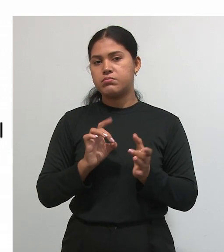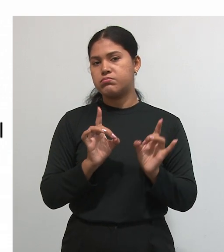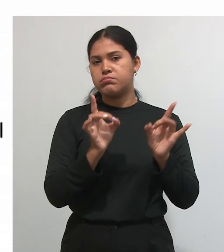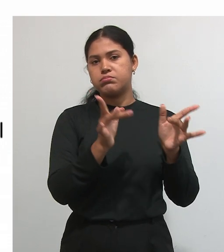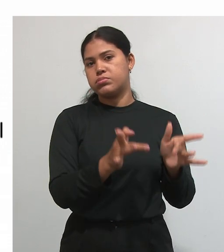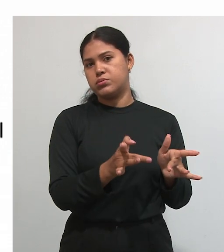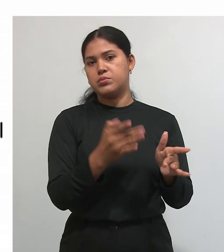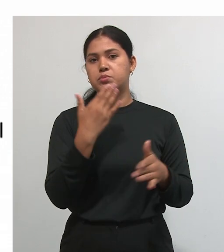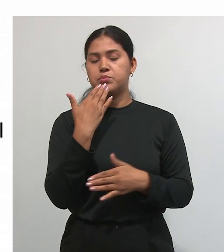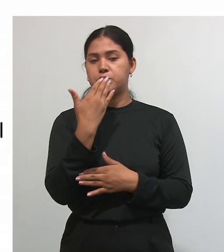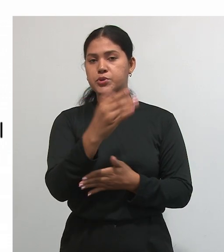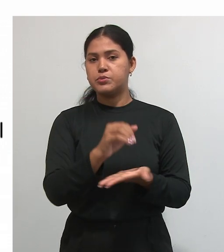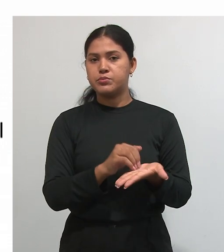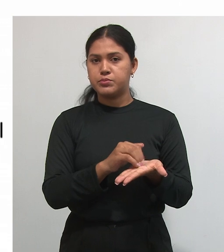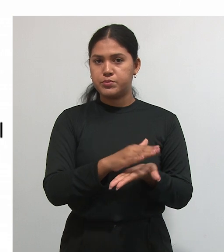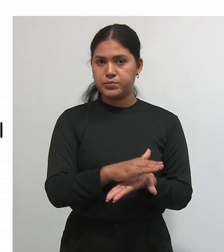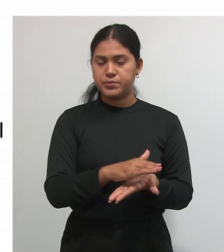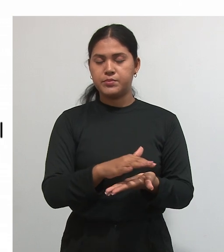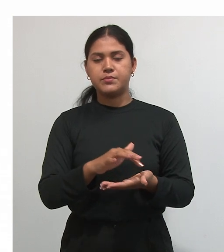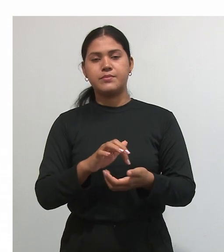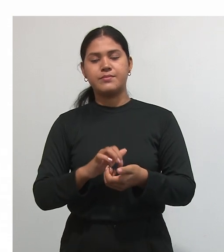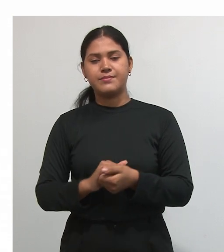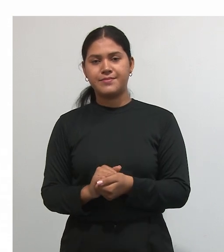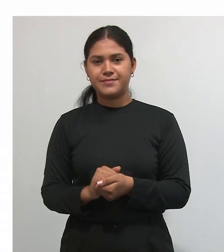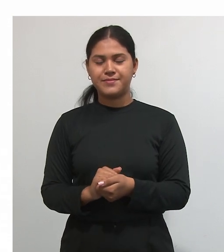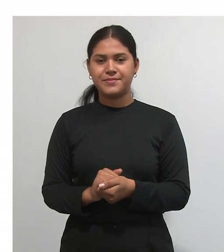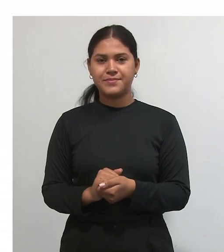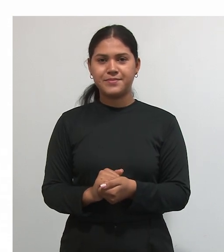também o controle desses bens públicos.